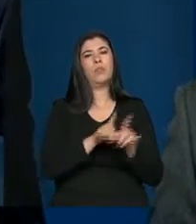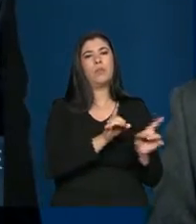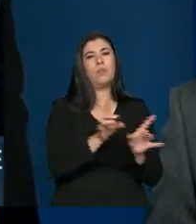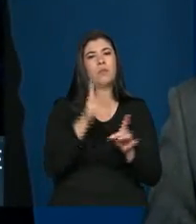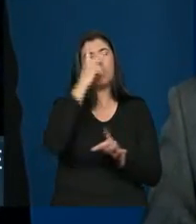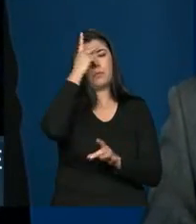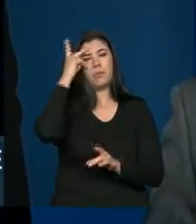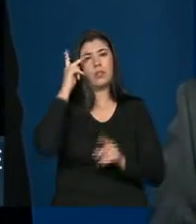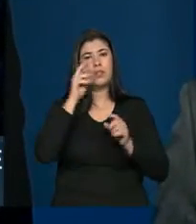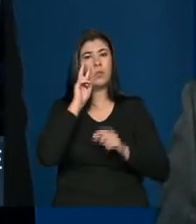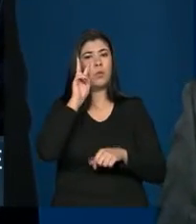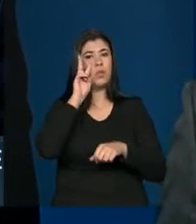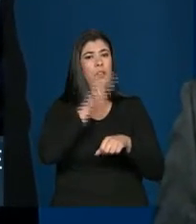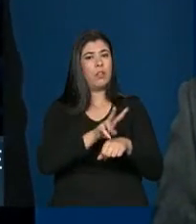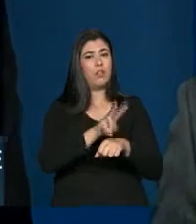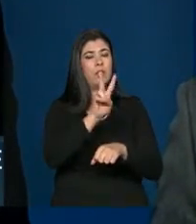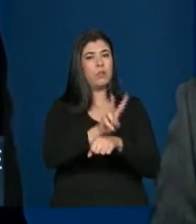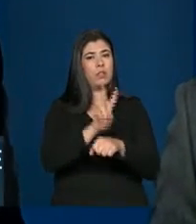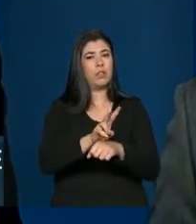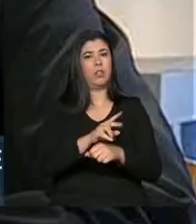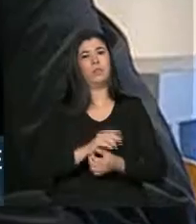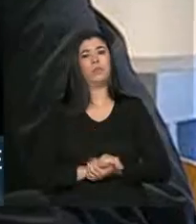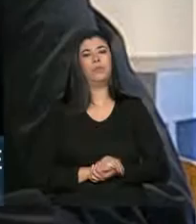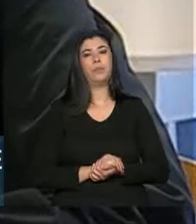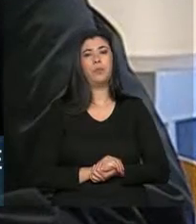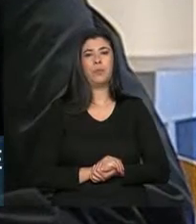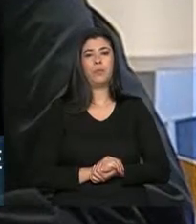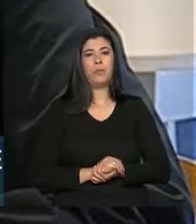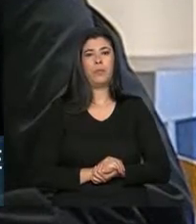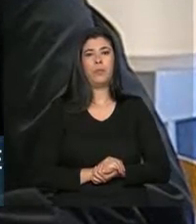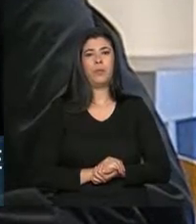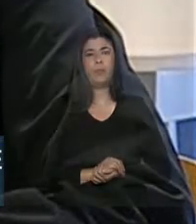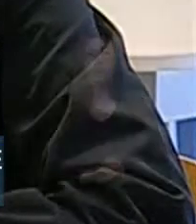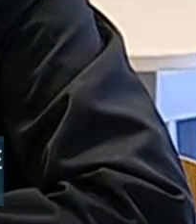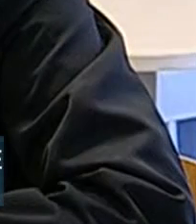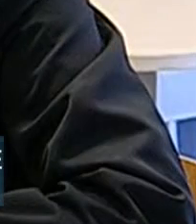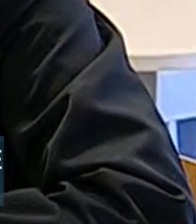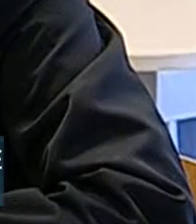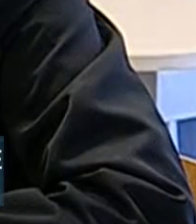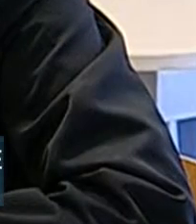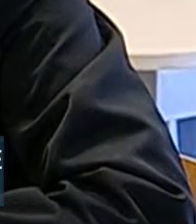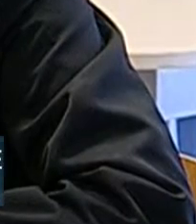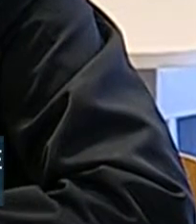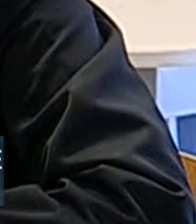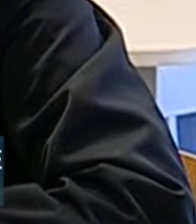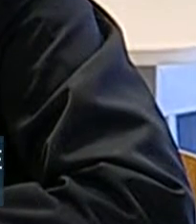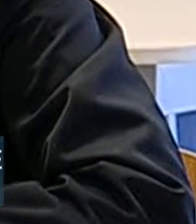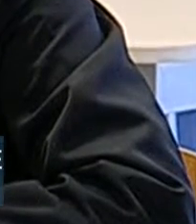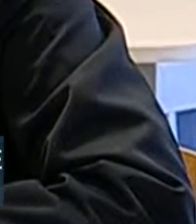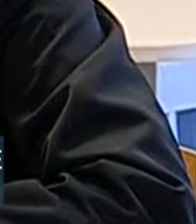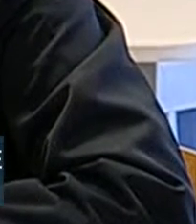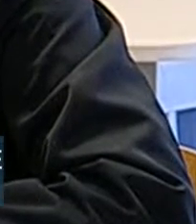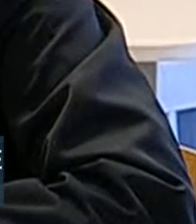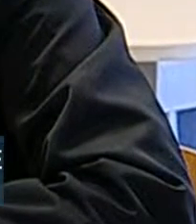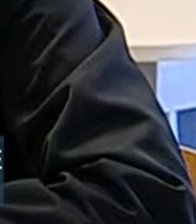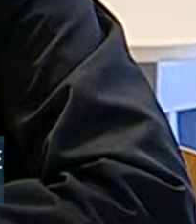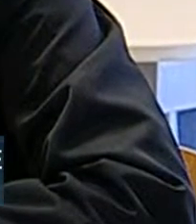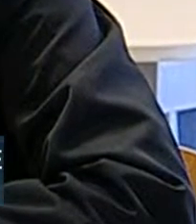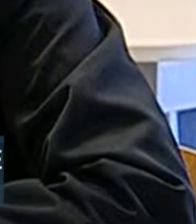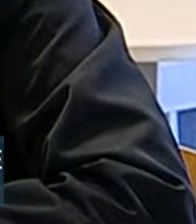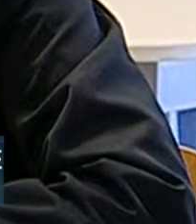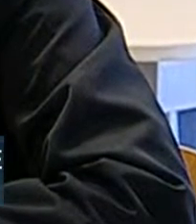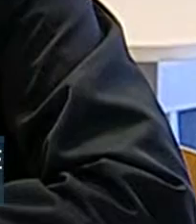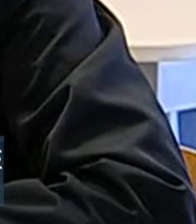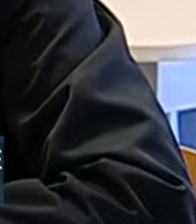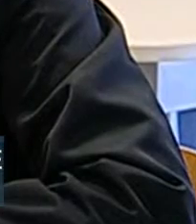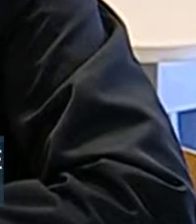e atenção às vítimas do tráfico. E por que que, só um desdobramento disso, por que que não foi feito, então,